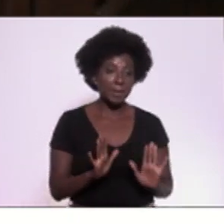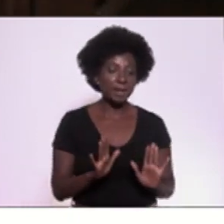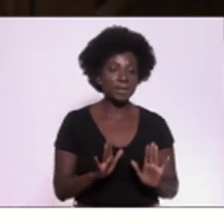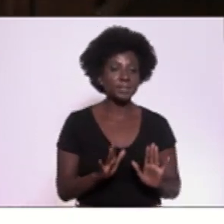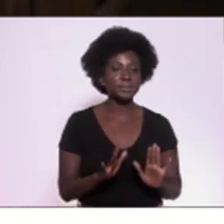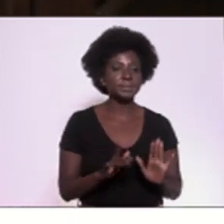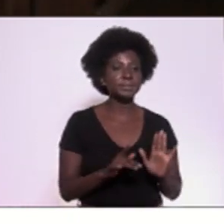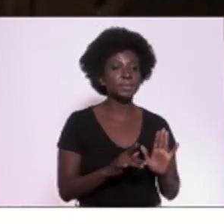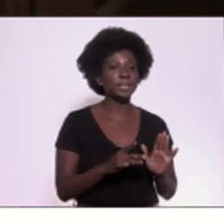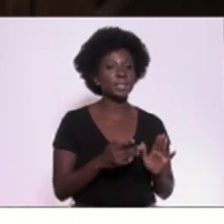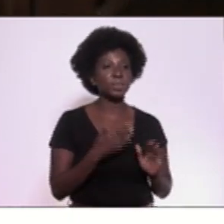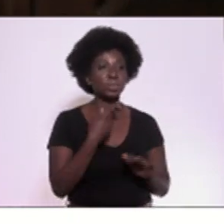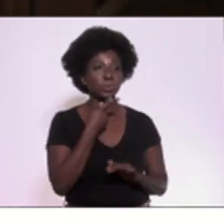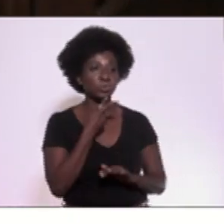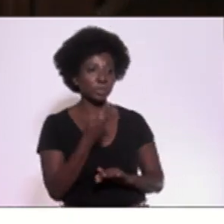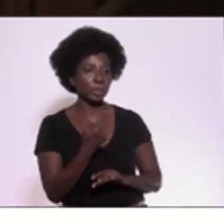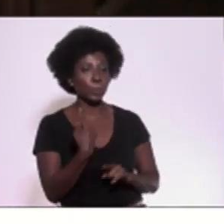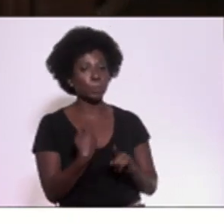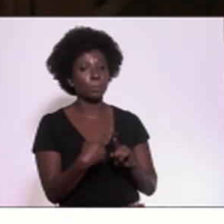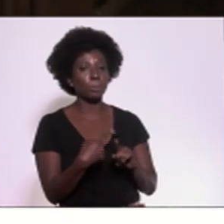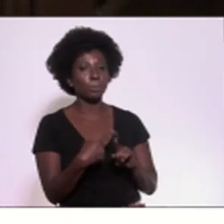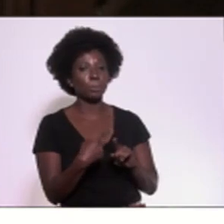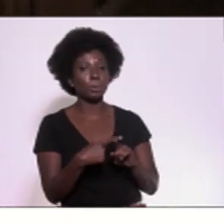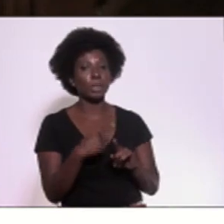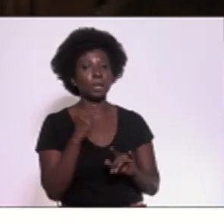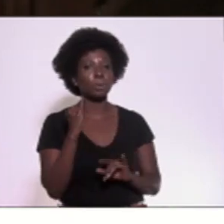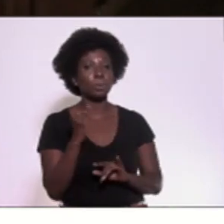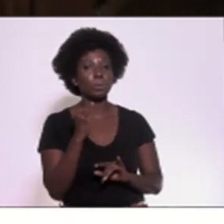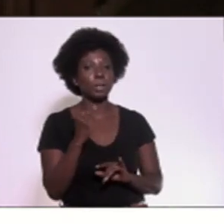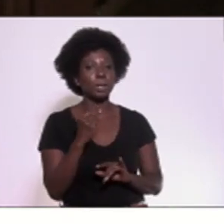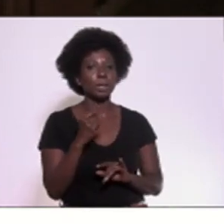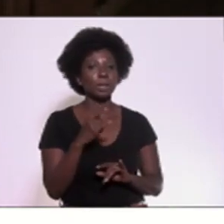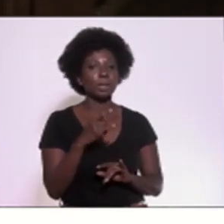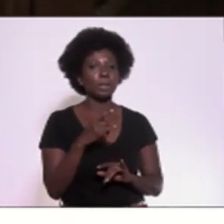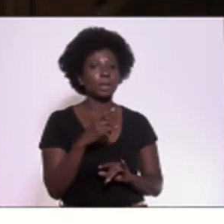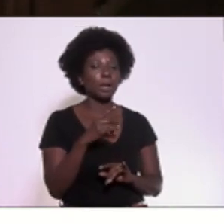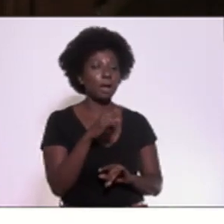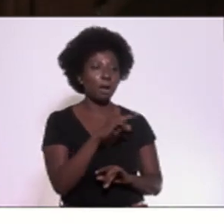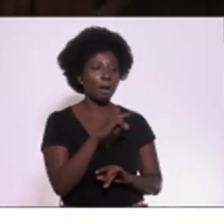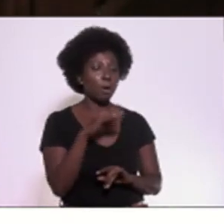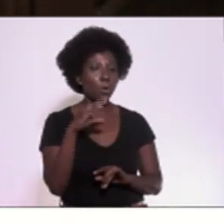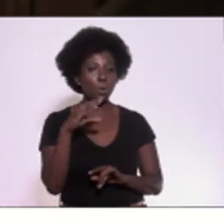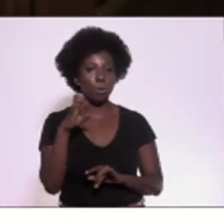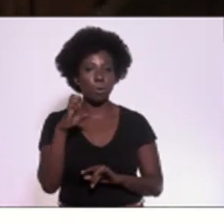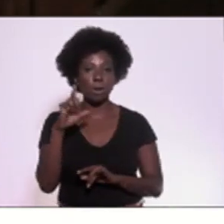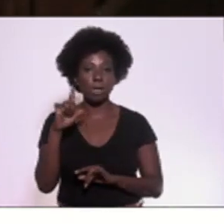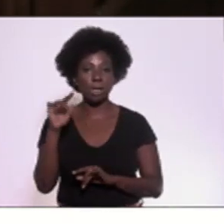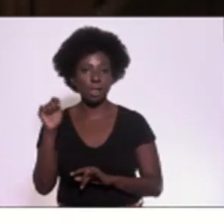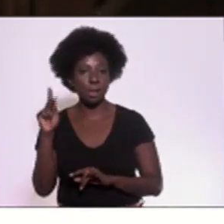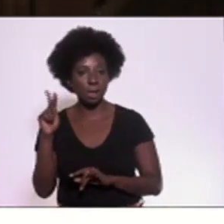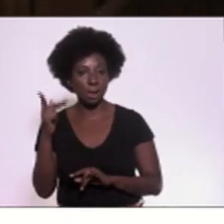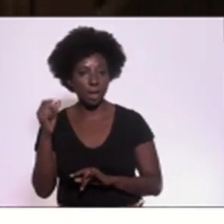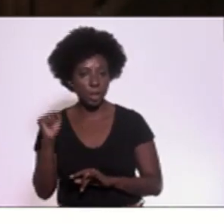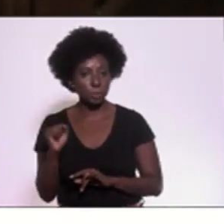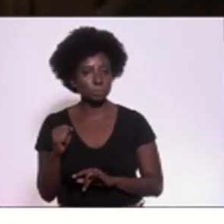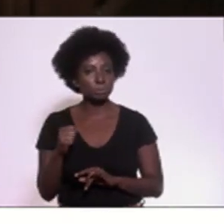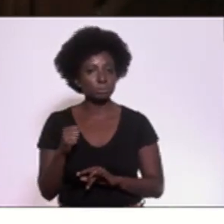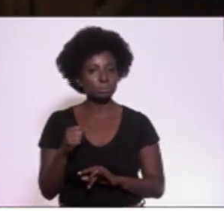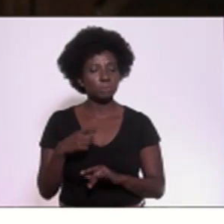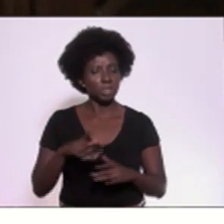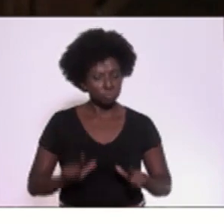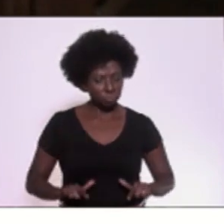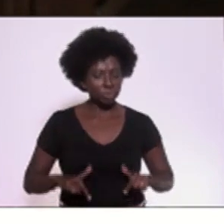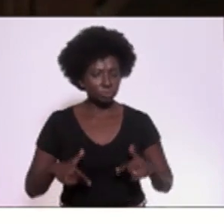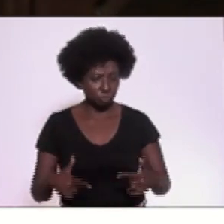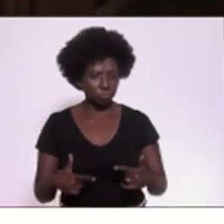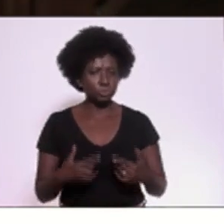homenagem ao deputado Eliomar Coelho e a sua atuação perante a presidência da Comissão